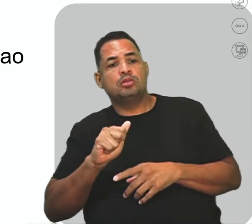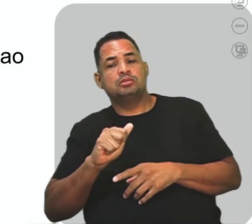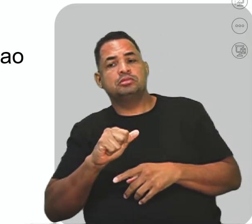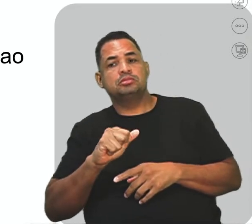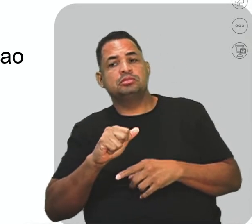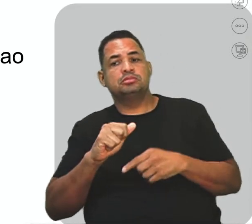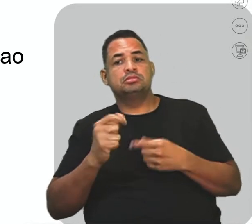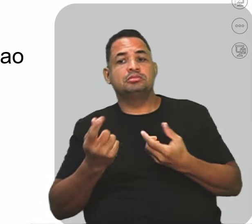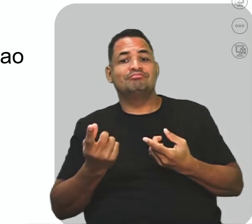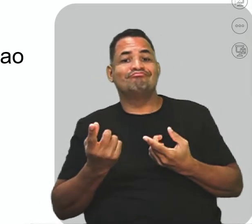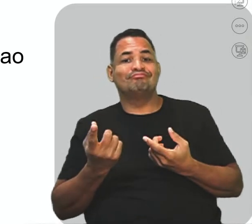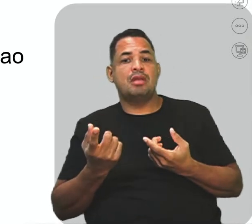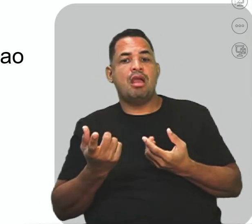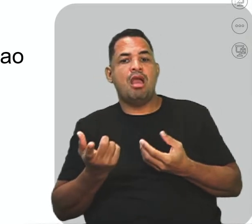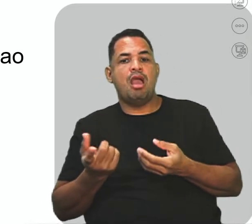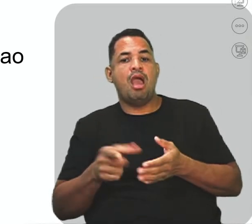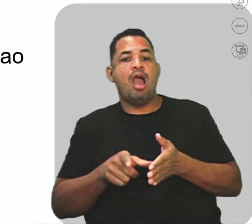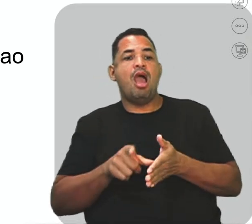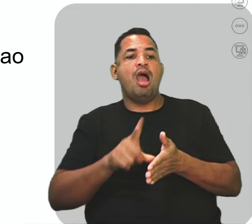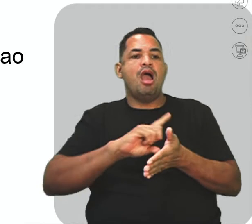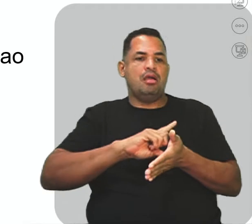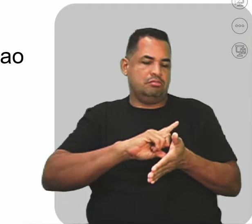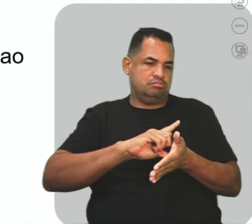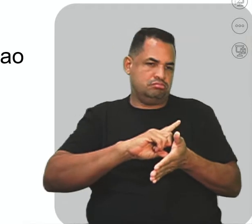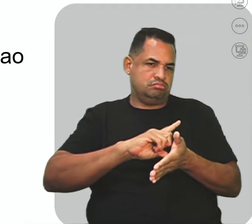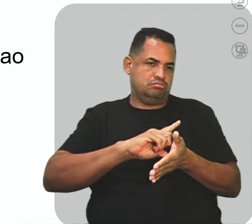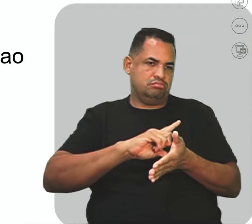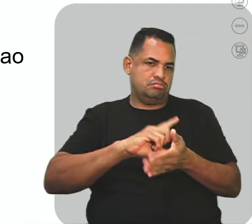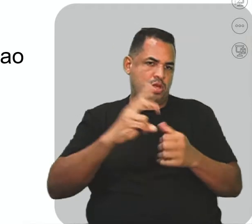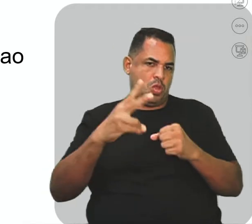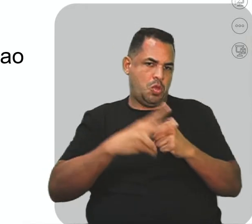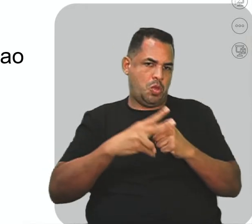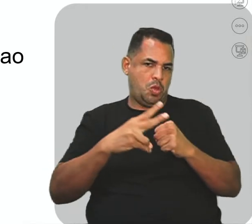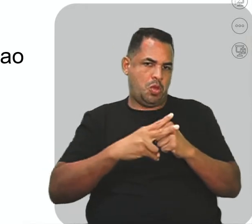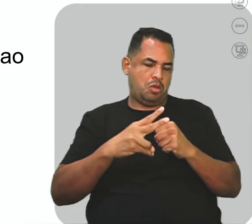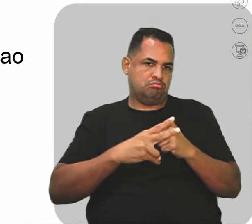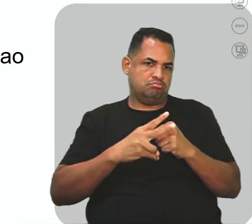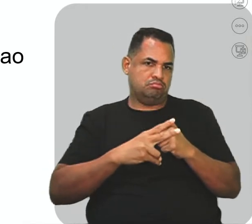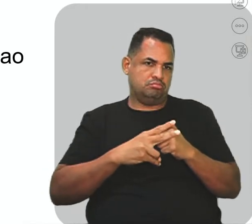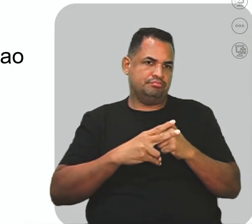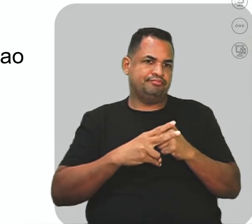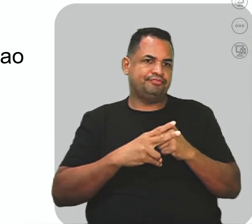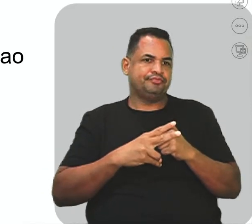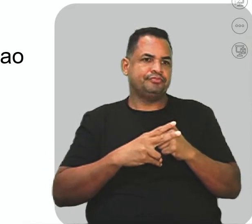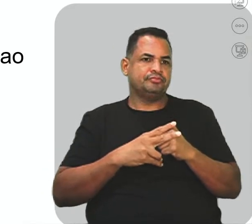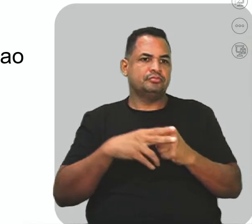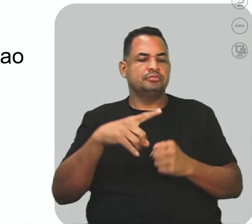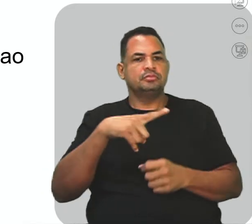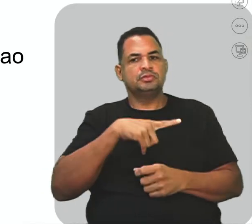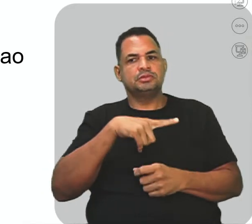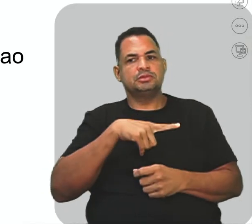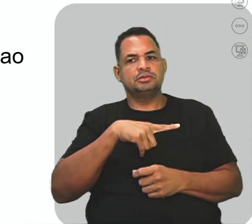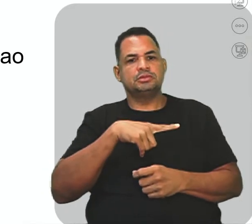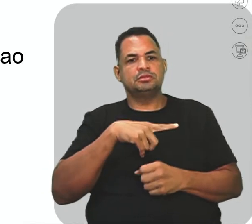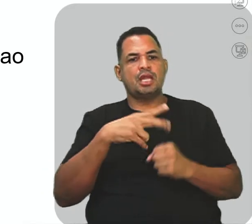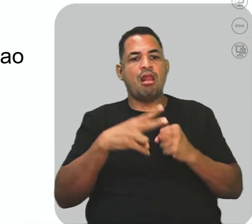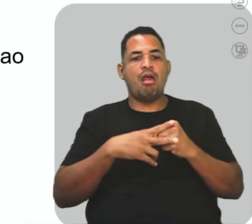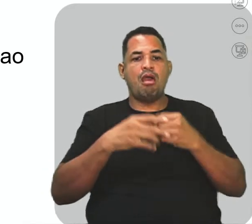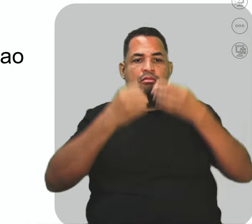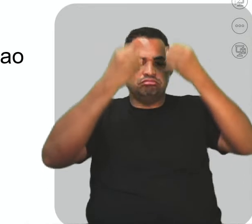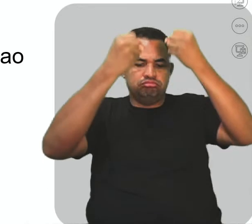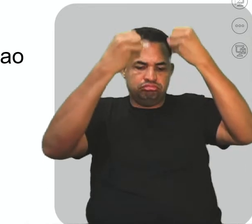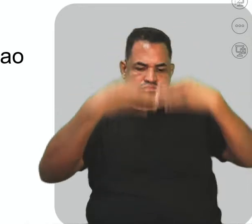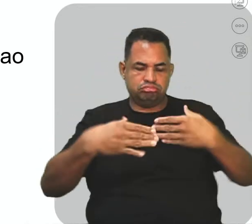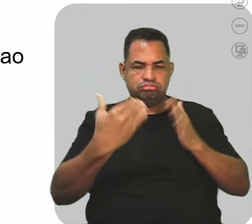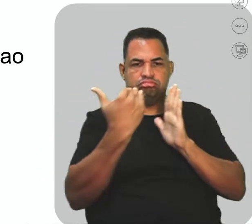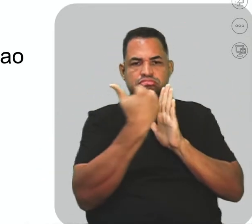pois antes do verbo, tá? Se ele aparecer na oração antes do verbo, nós vamos classificar como